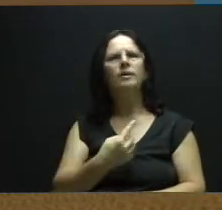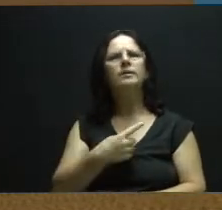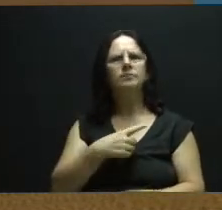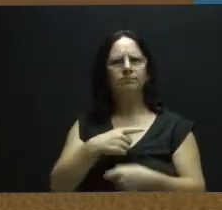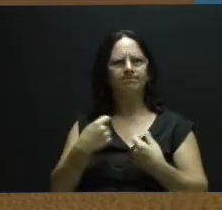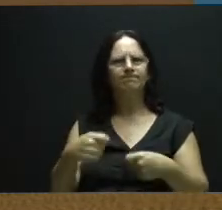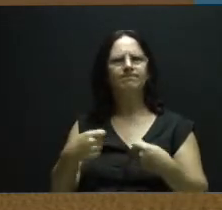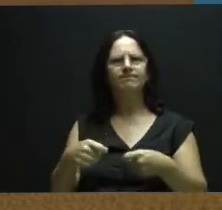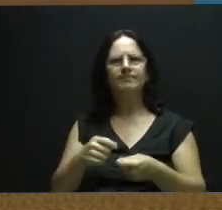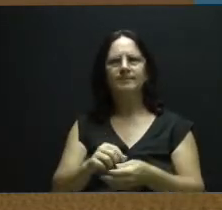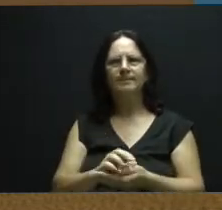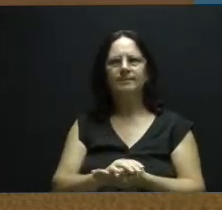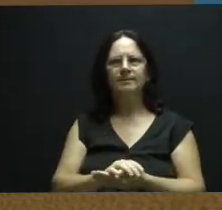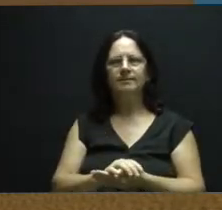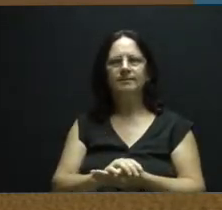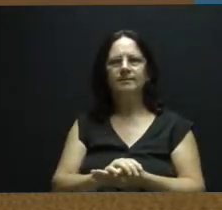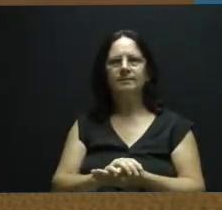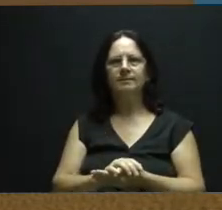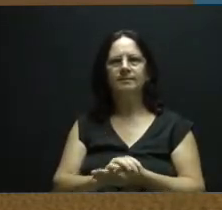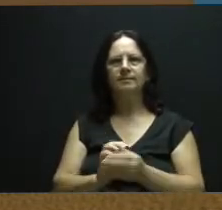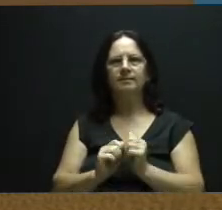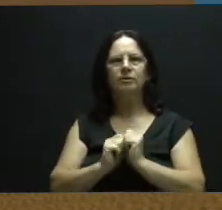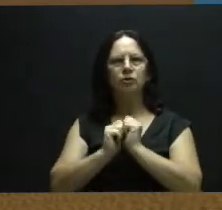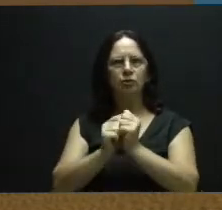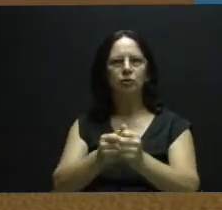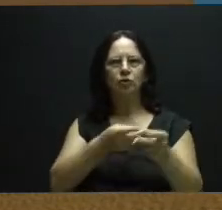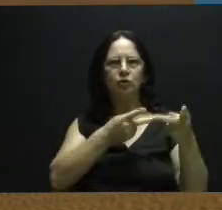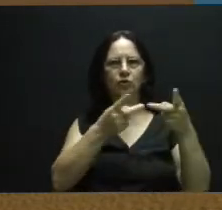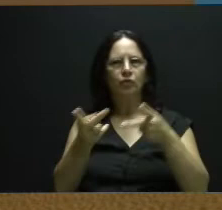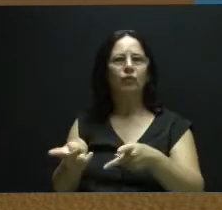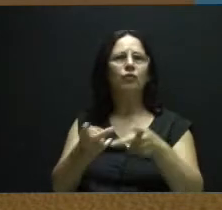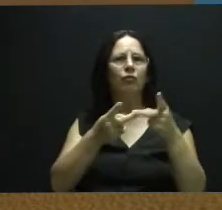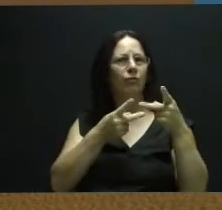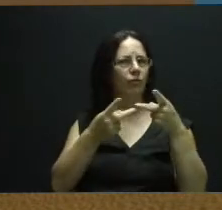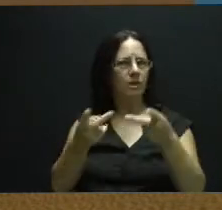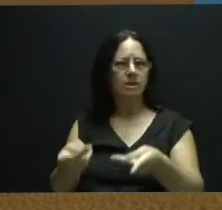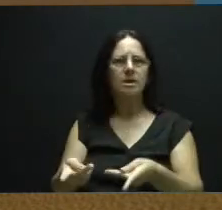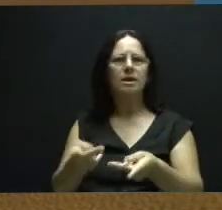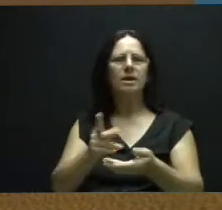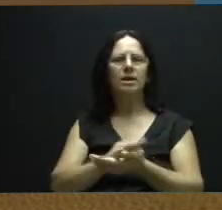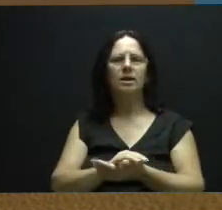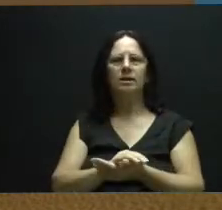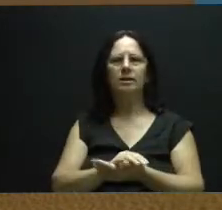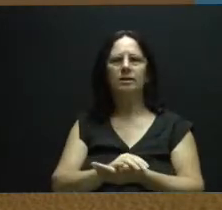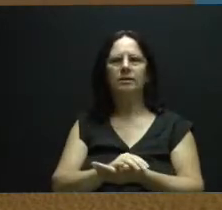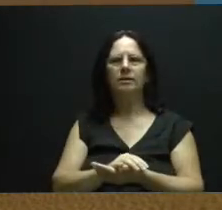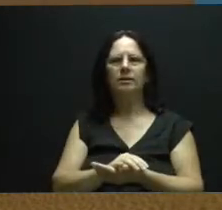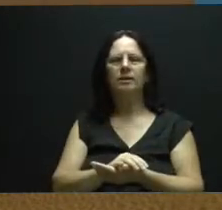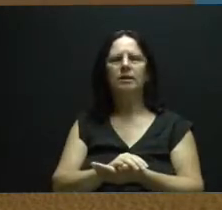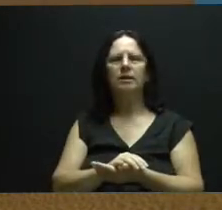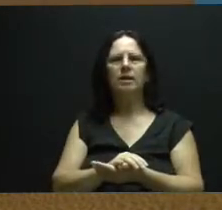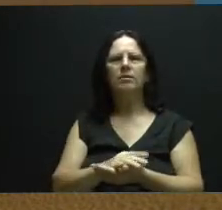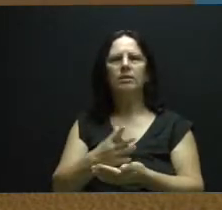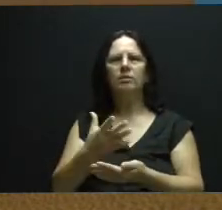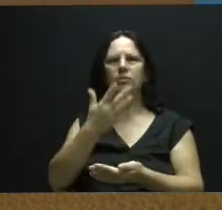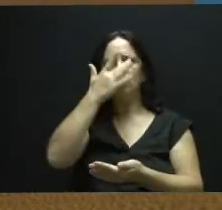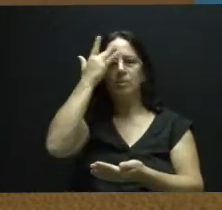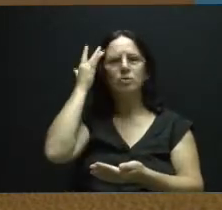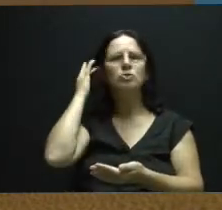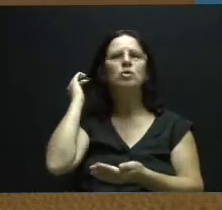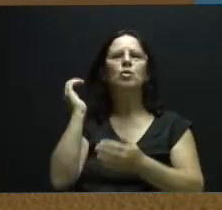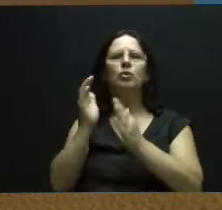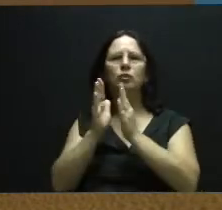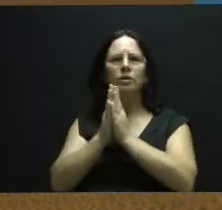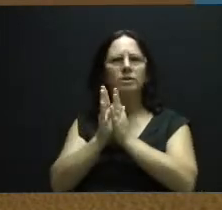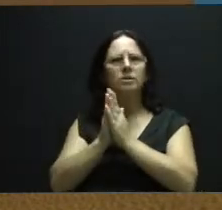de está fazendo nossas visitas e muitas das vezes é um membro religioso ele